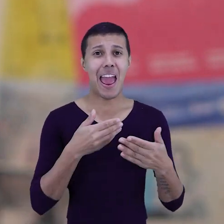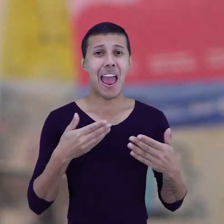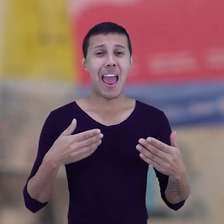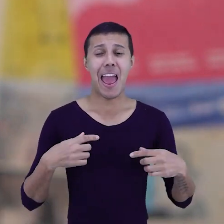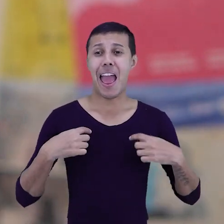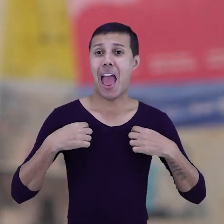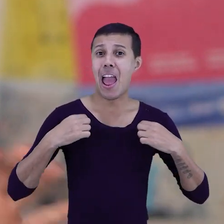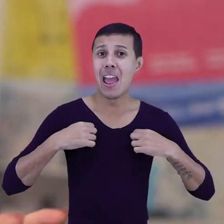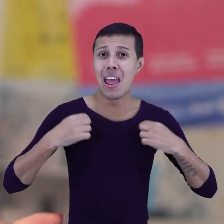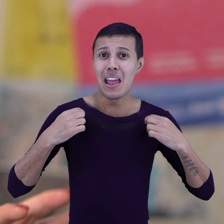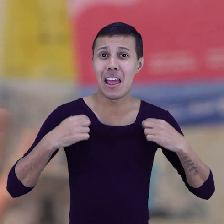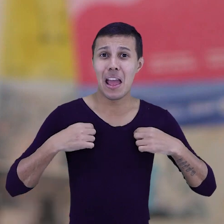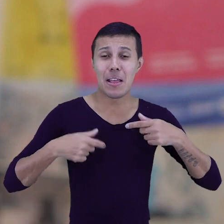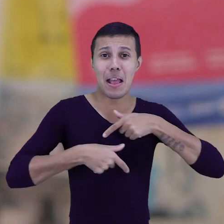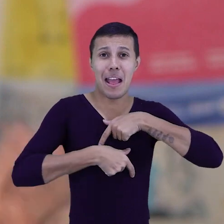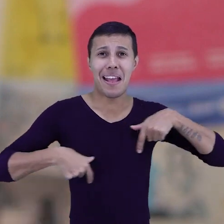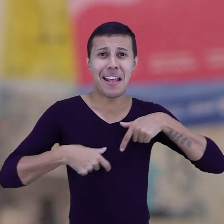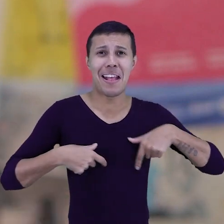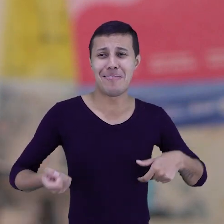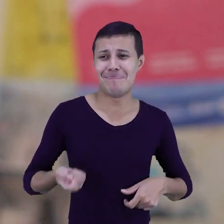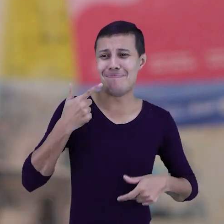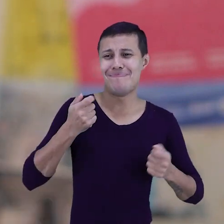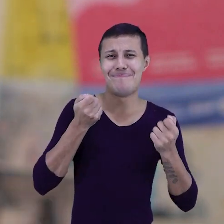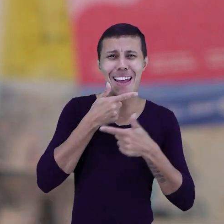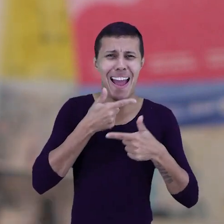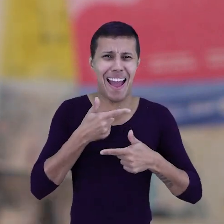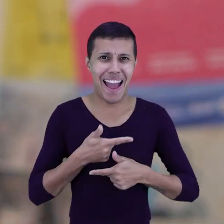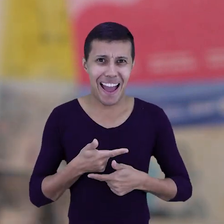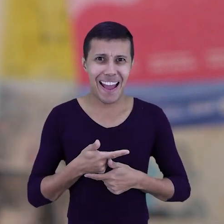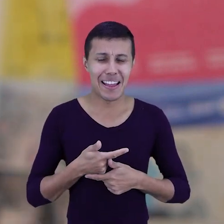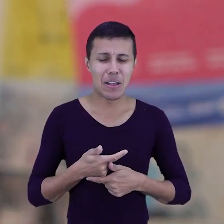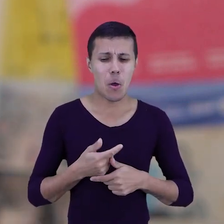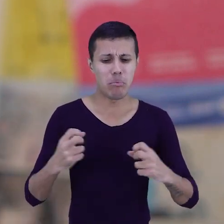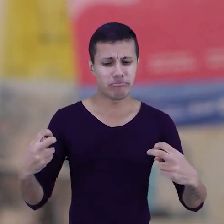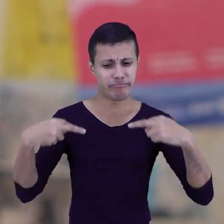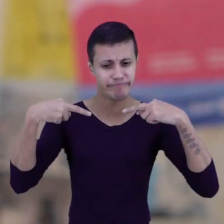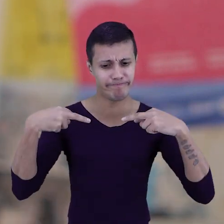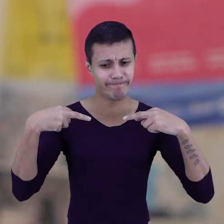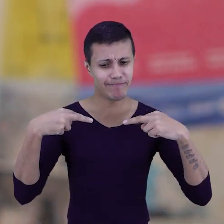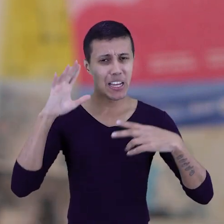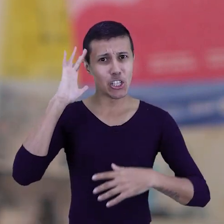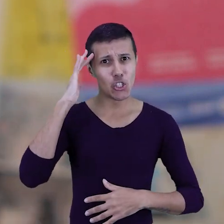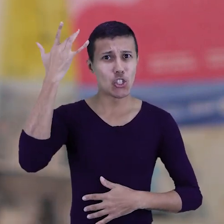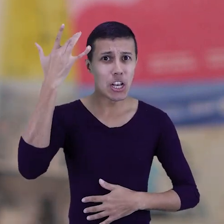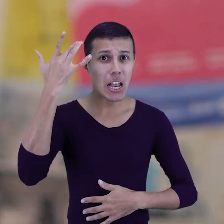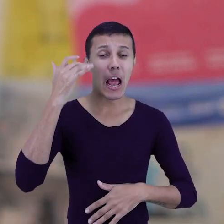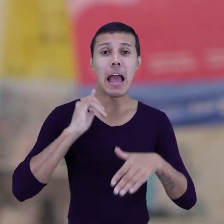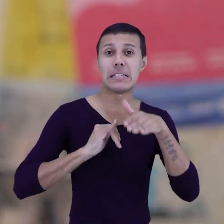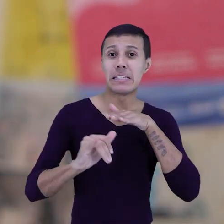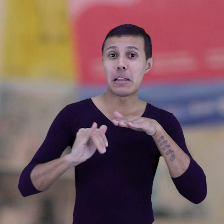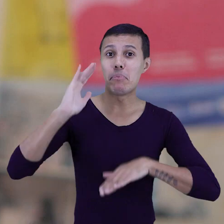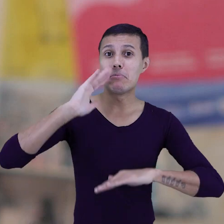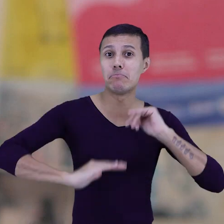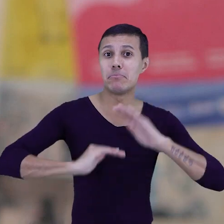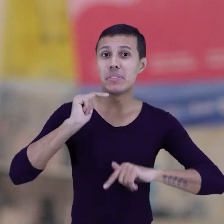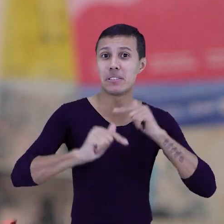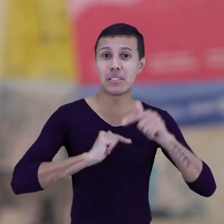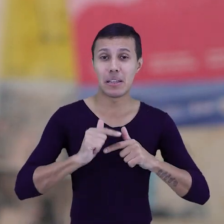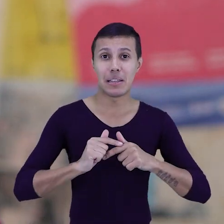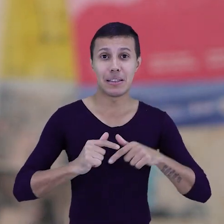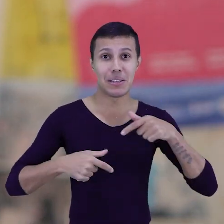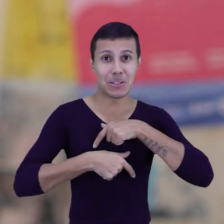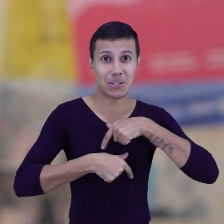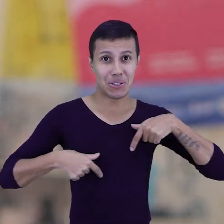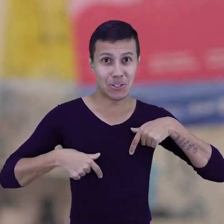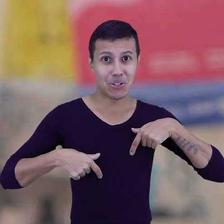muito camiseta, e é muito camiseta com frases engraçadas, ou frases que, tipo, remetem à solução que a startup faz. E